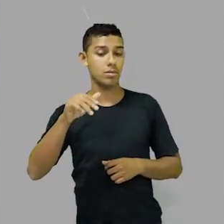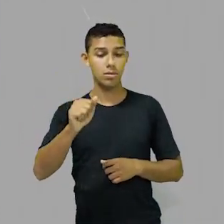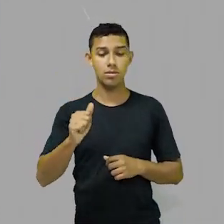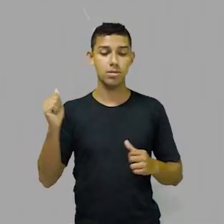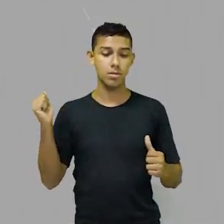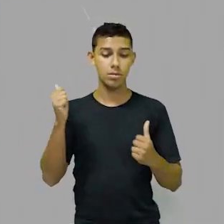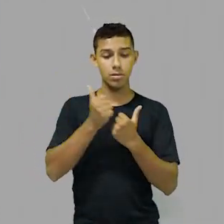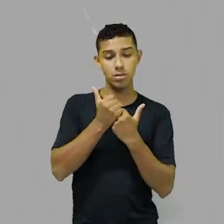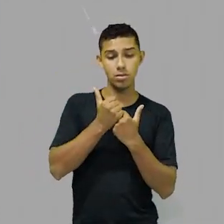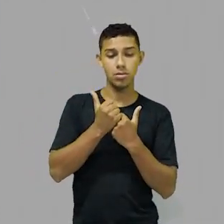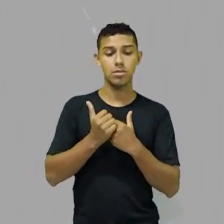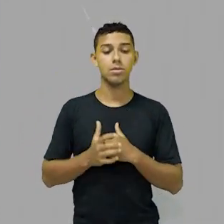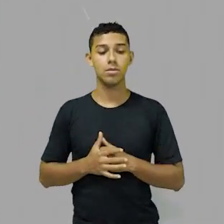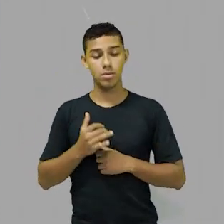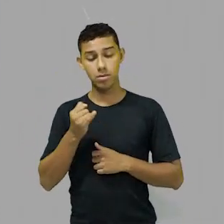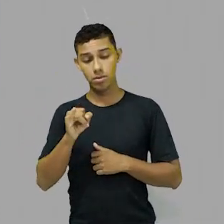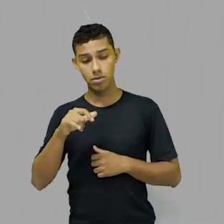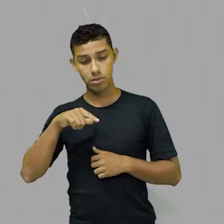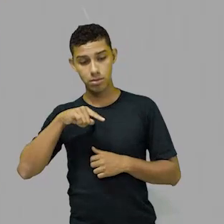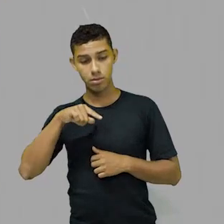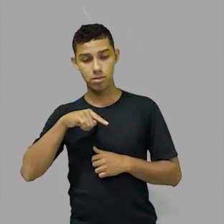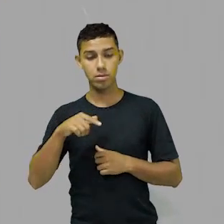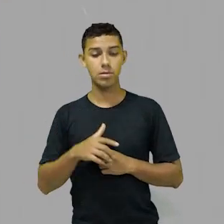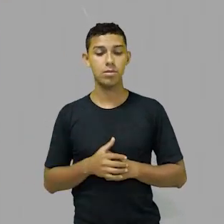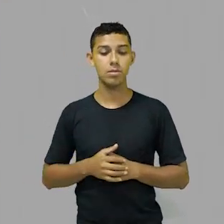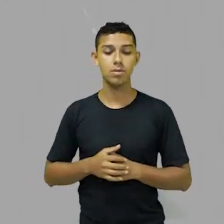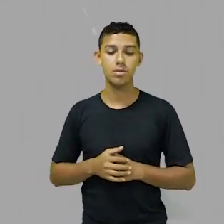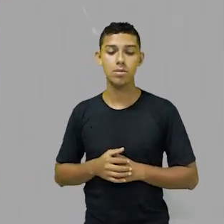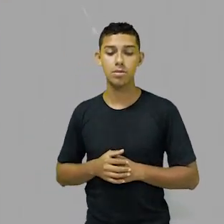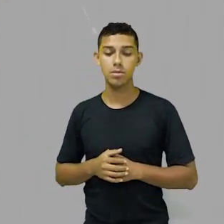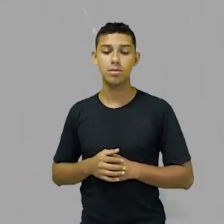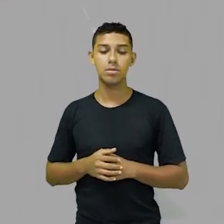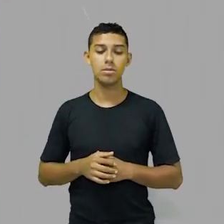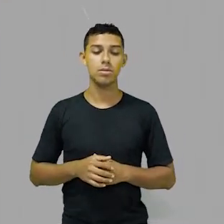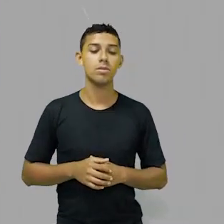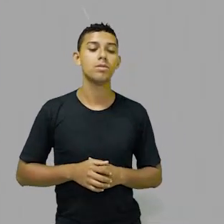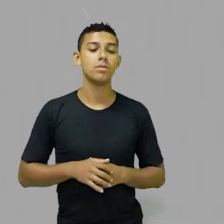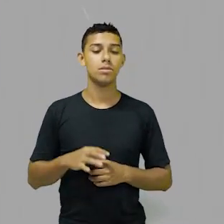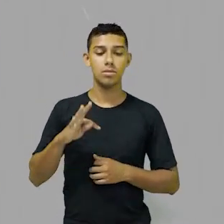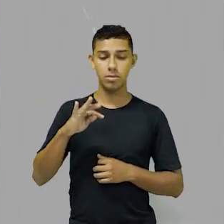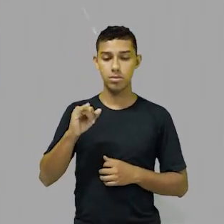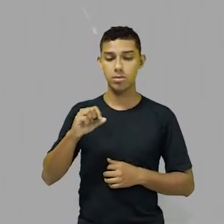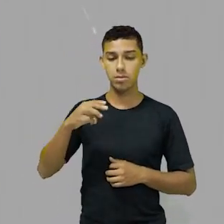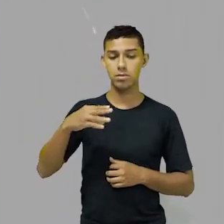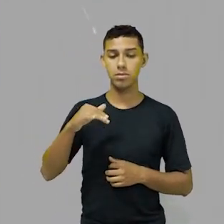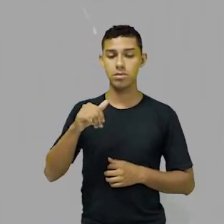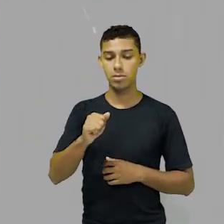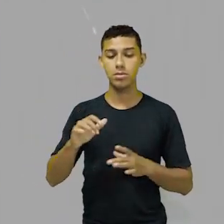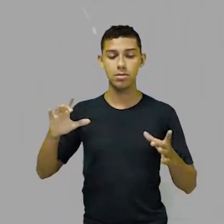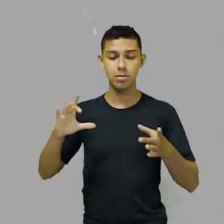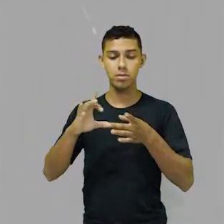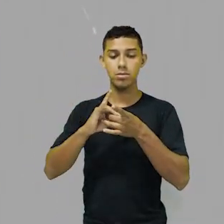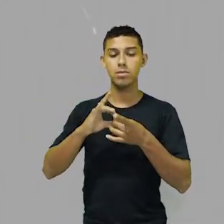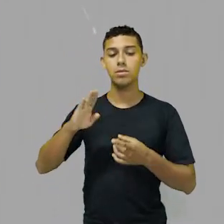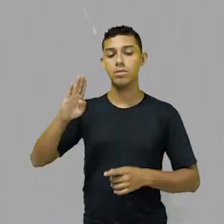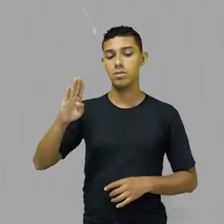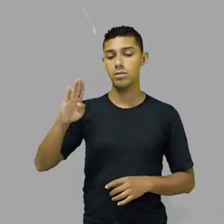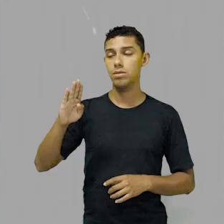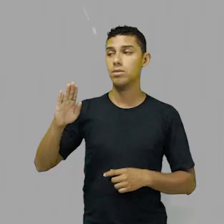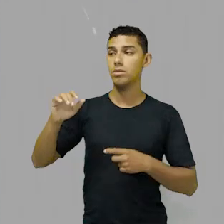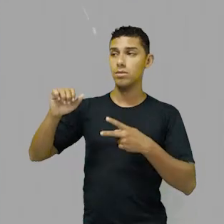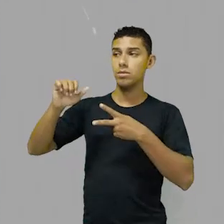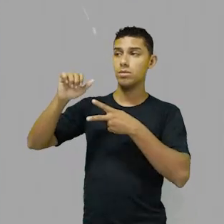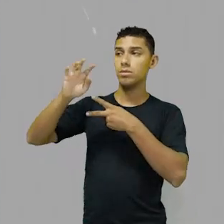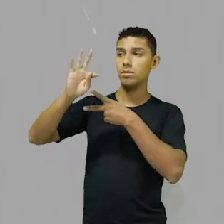substitui. Se eu tenho essa aqui, a gente diz que é timina. Timina se une a B. Quem é B?